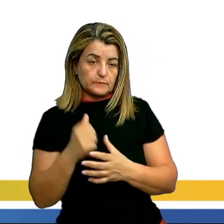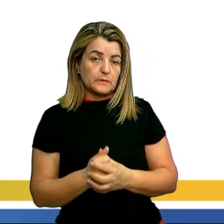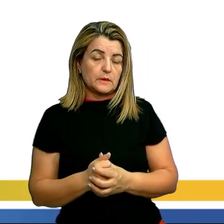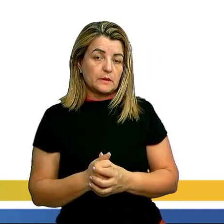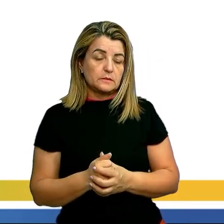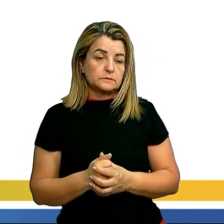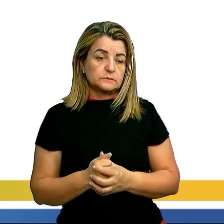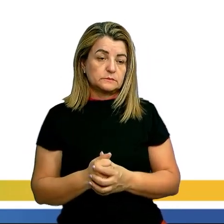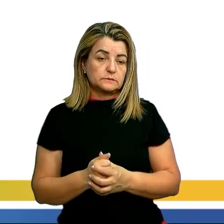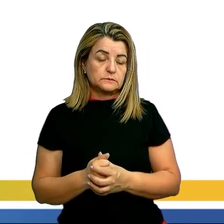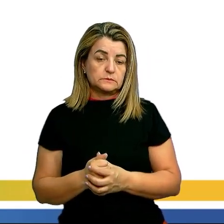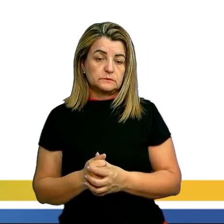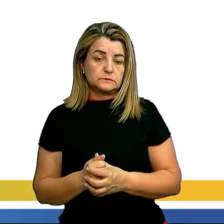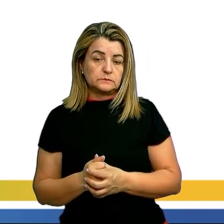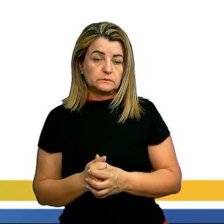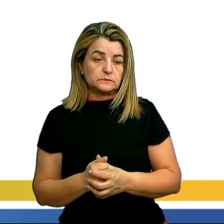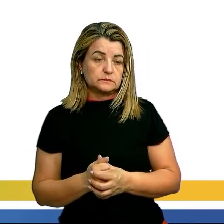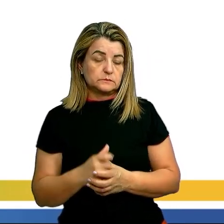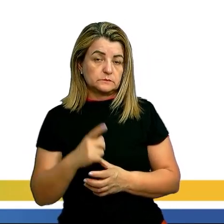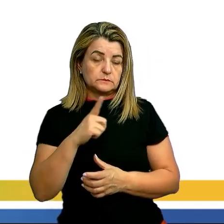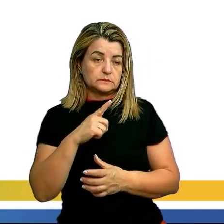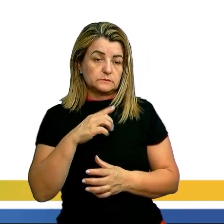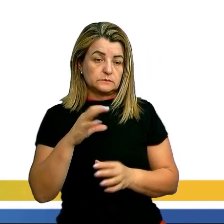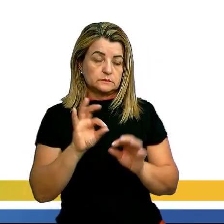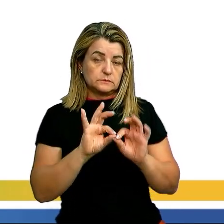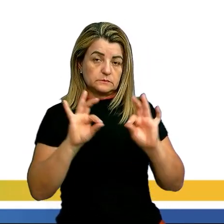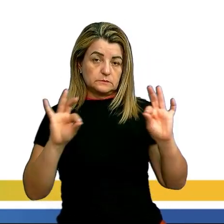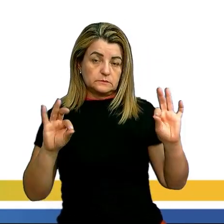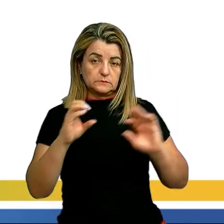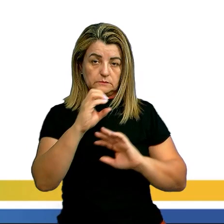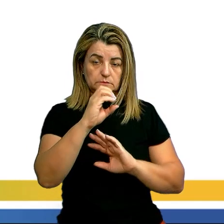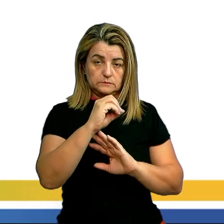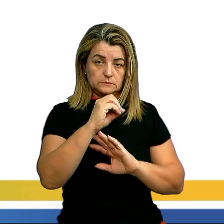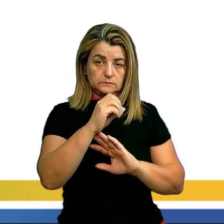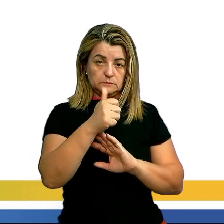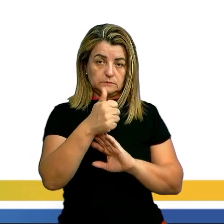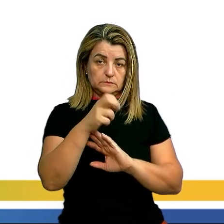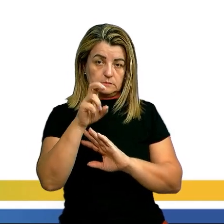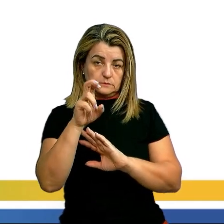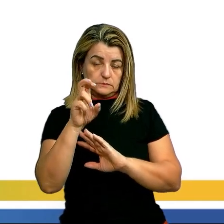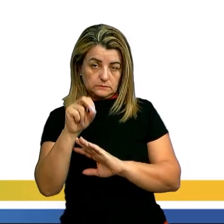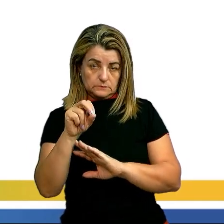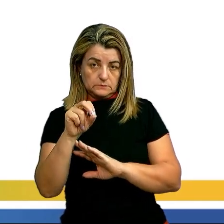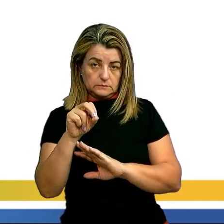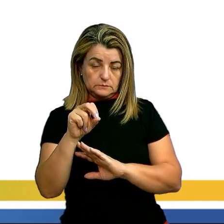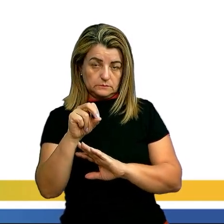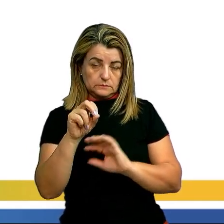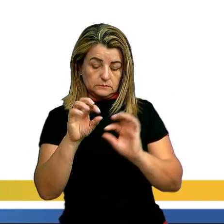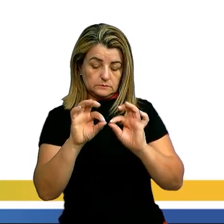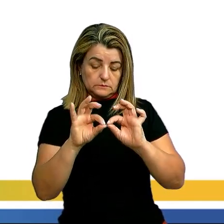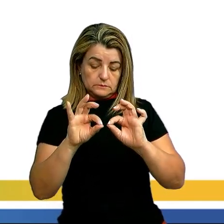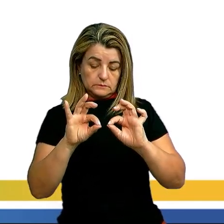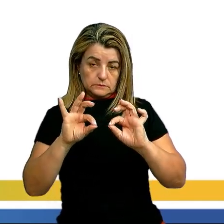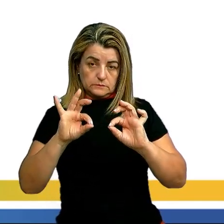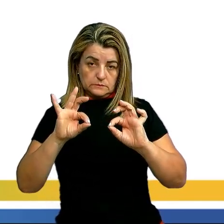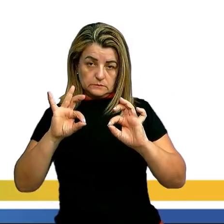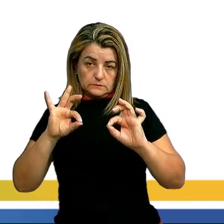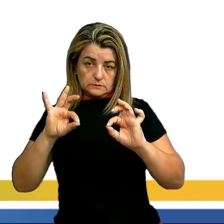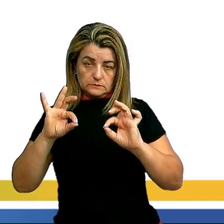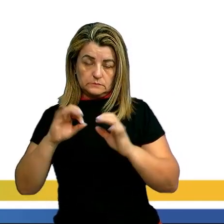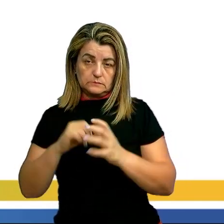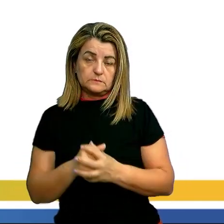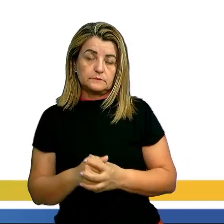Na vertical, nós tínhamos 0 e 150, que passava pelo ponto da